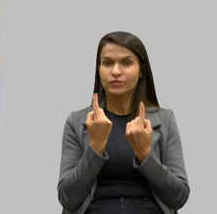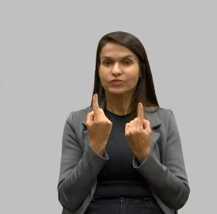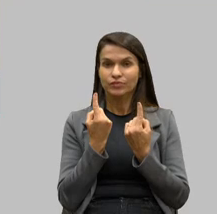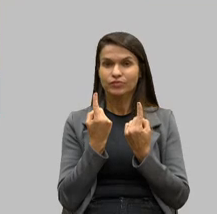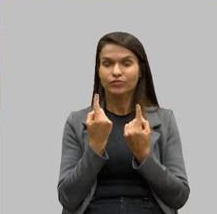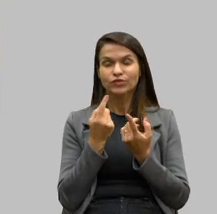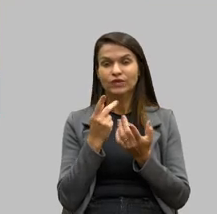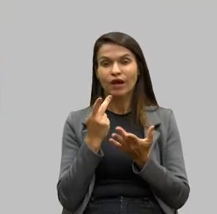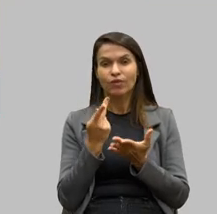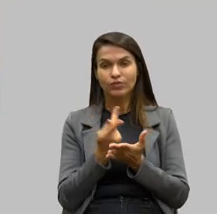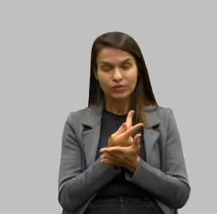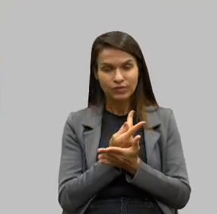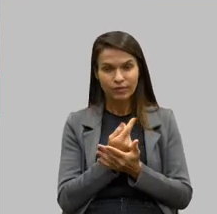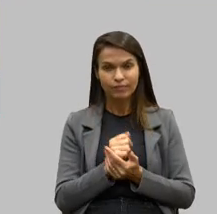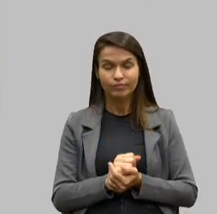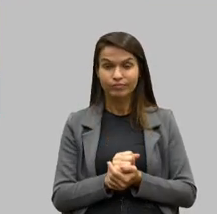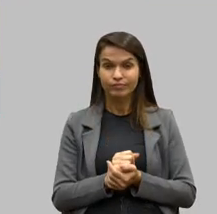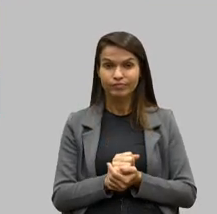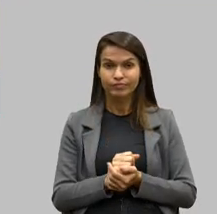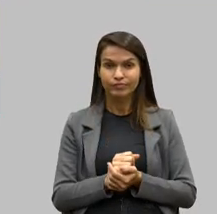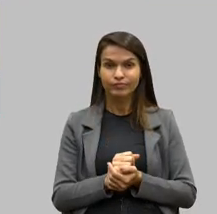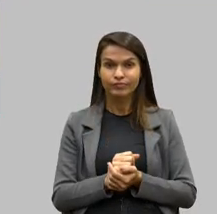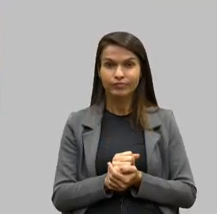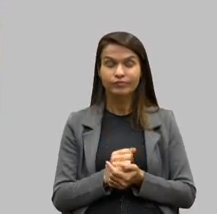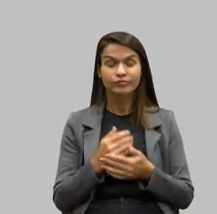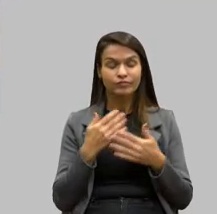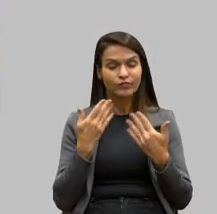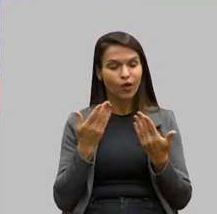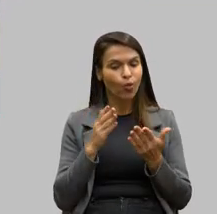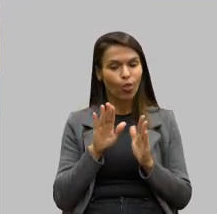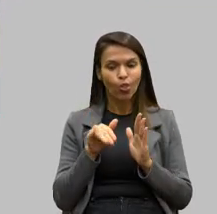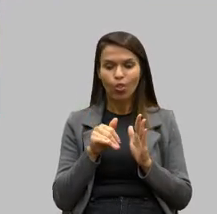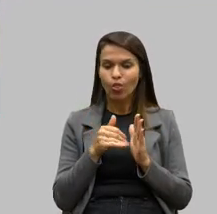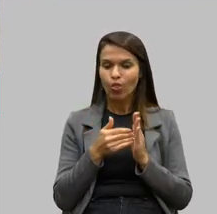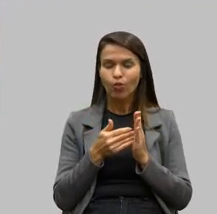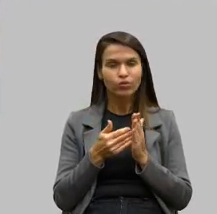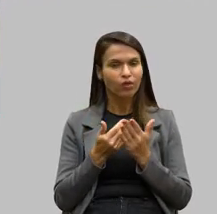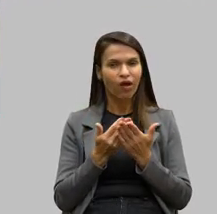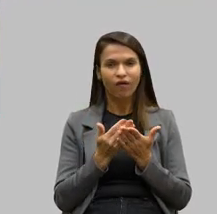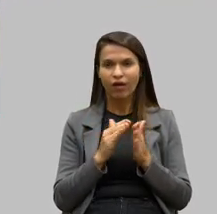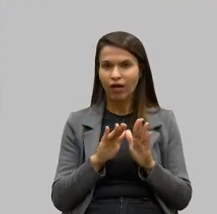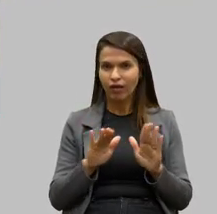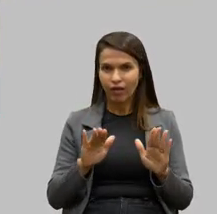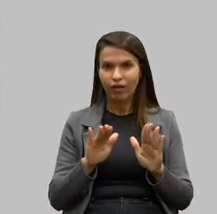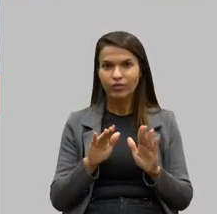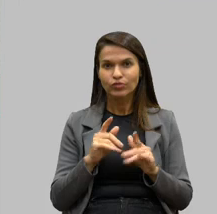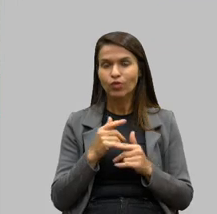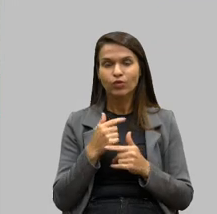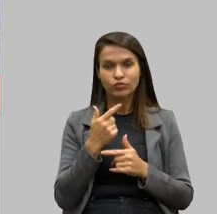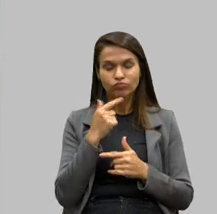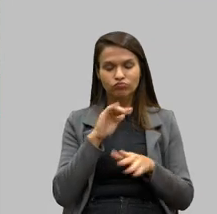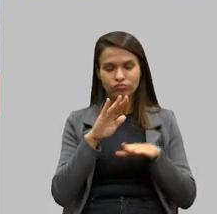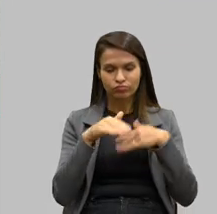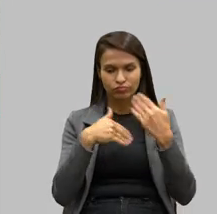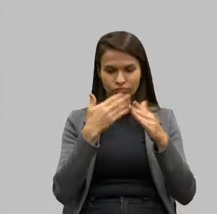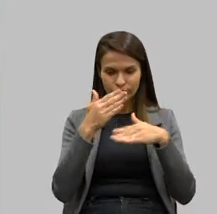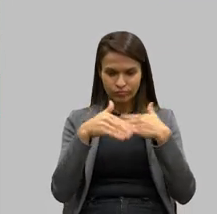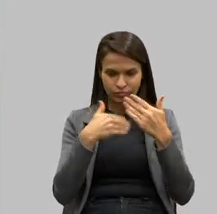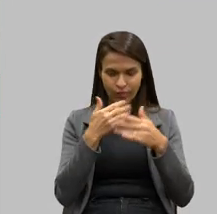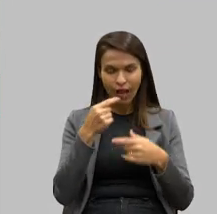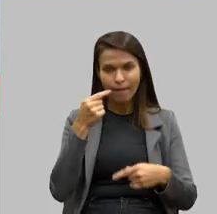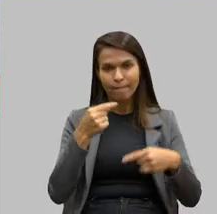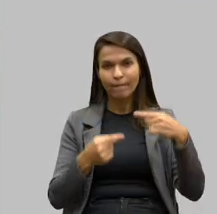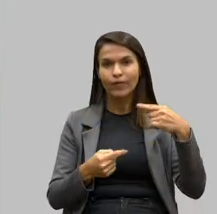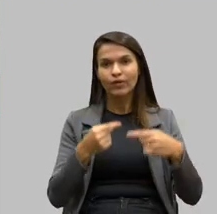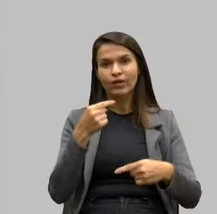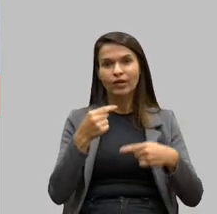fato. Mas, ainda bem que tudo passa e nós conseguimos reconstruir a política